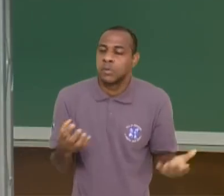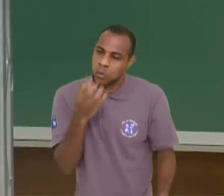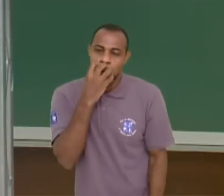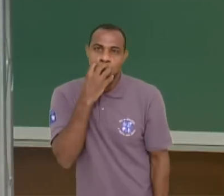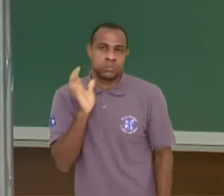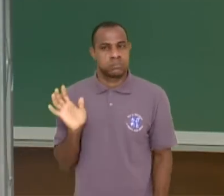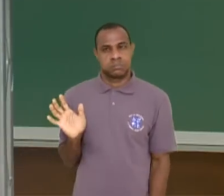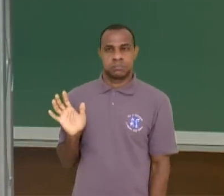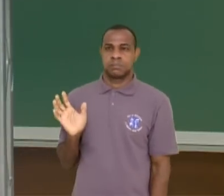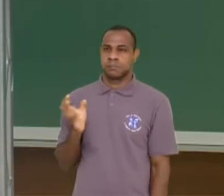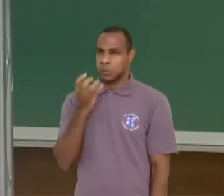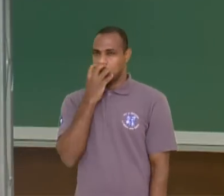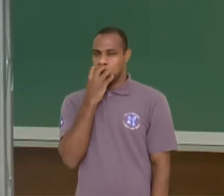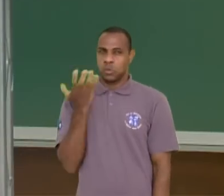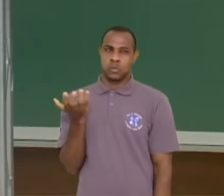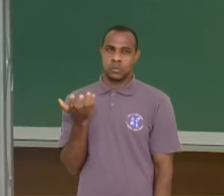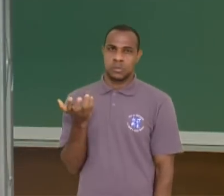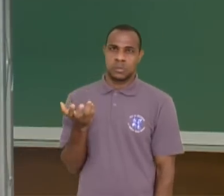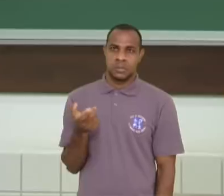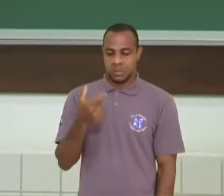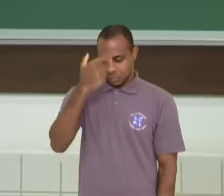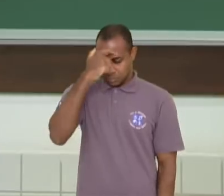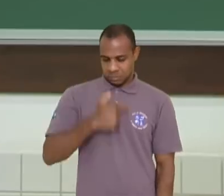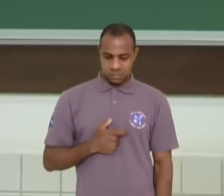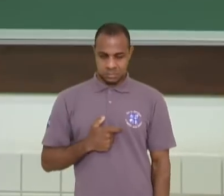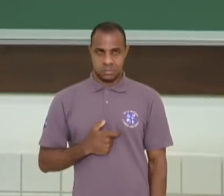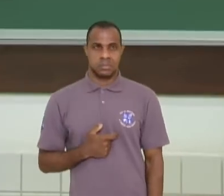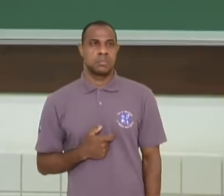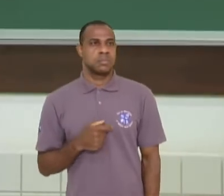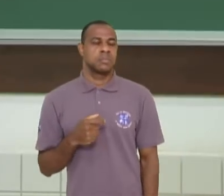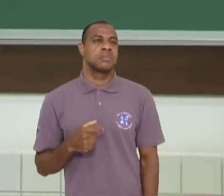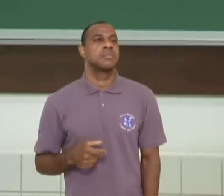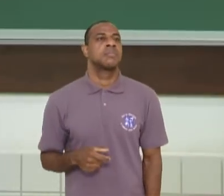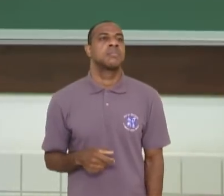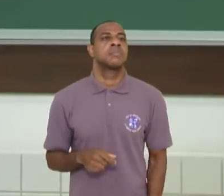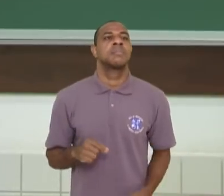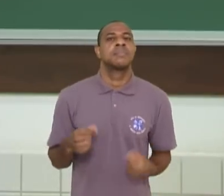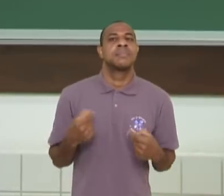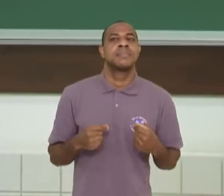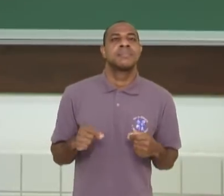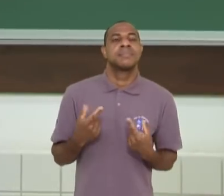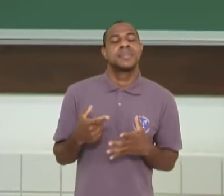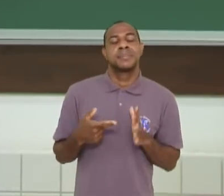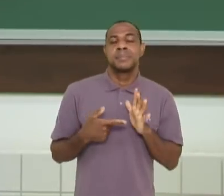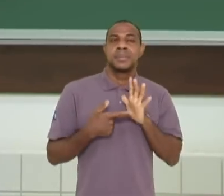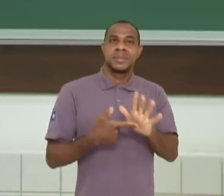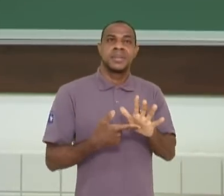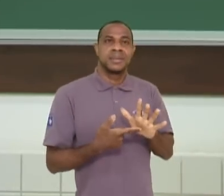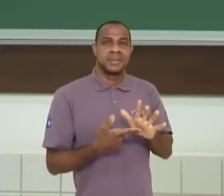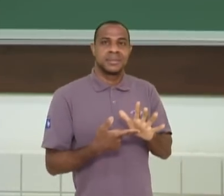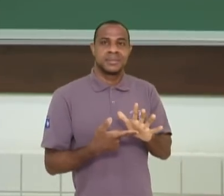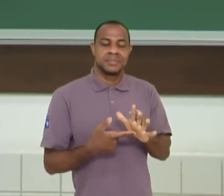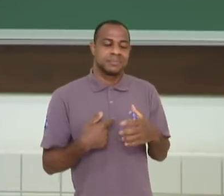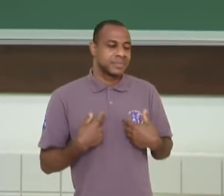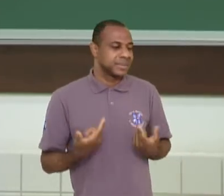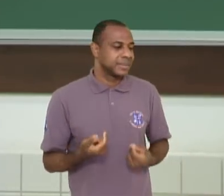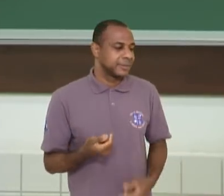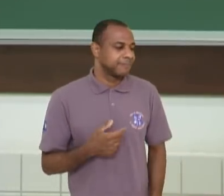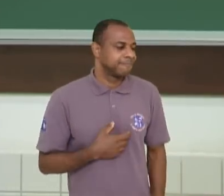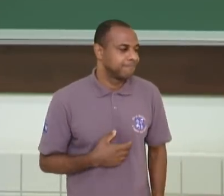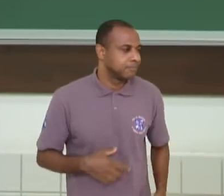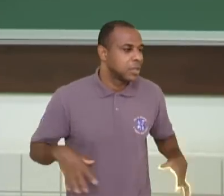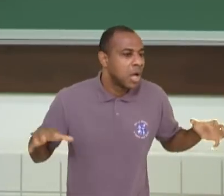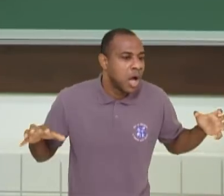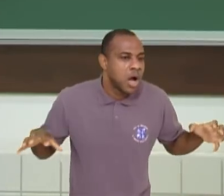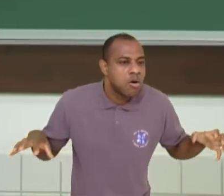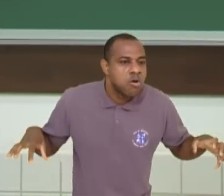cachorro. Então o mímico, que é o que vai estar responsável, vai ter que passar a ideia de um cachorro para os outros tentar adivinhar. Isso